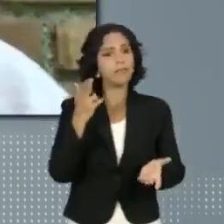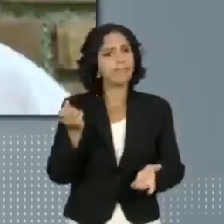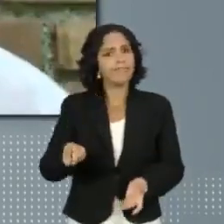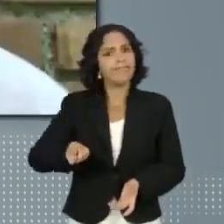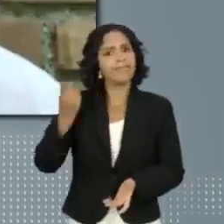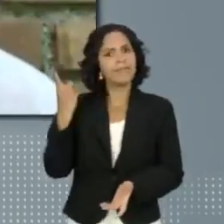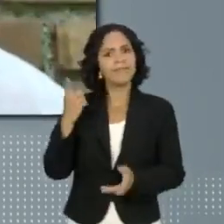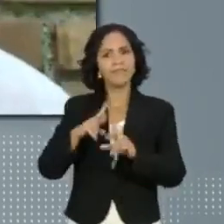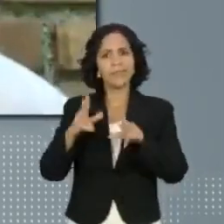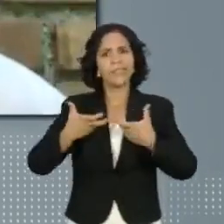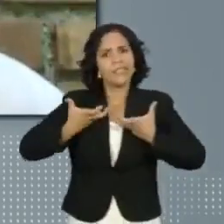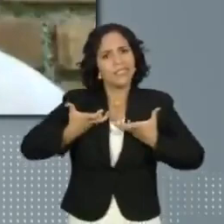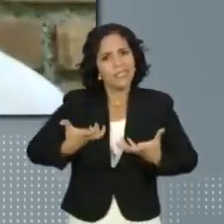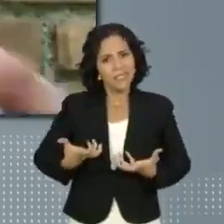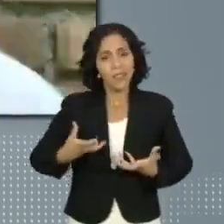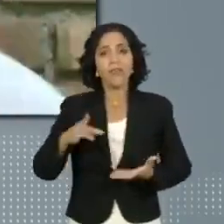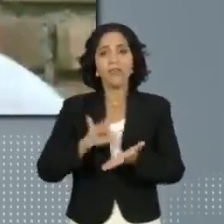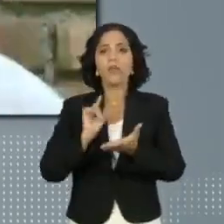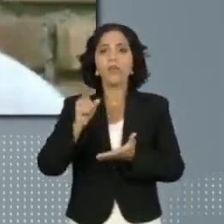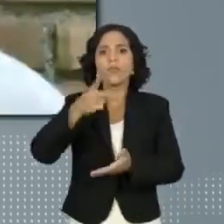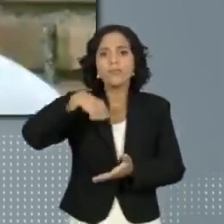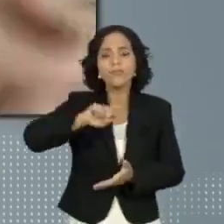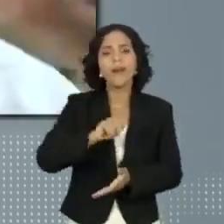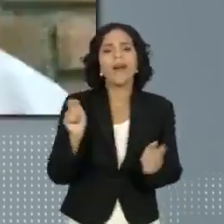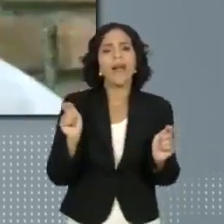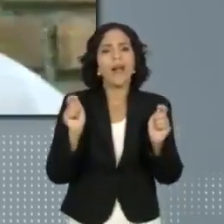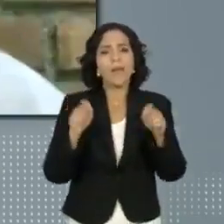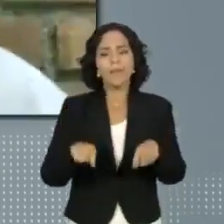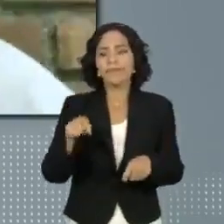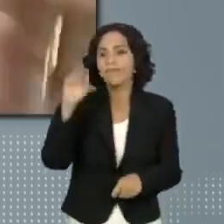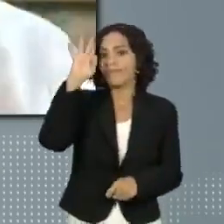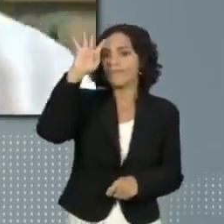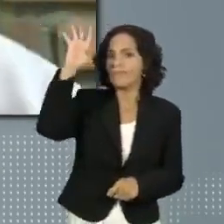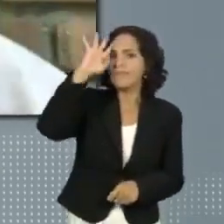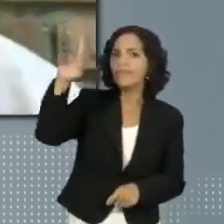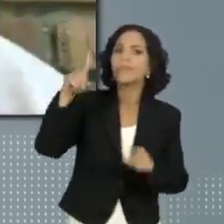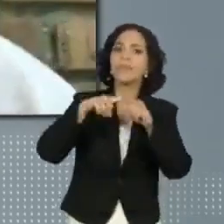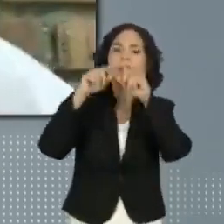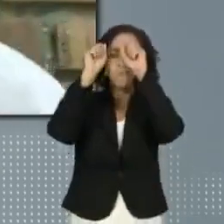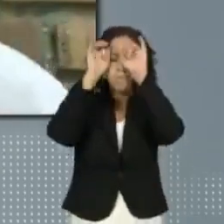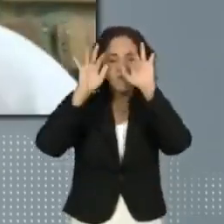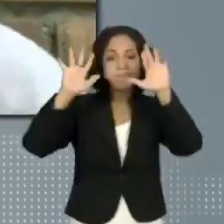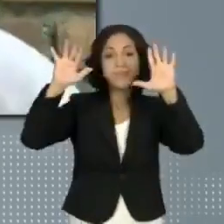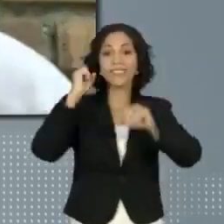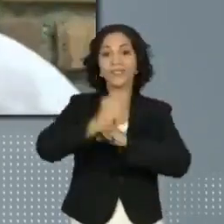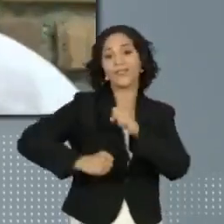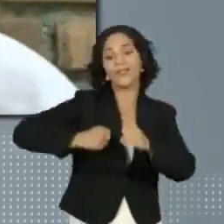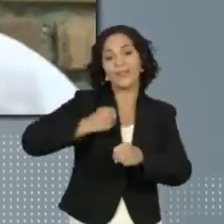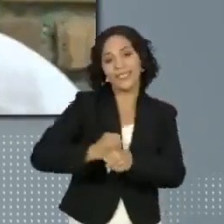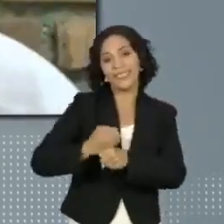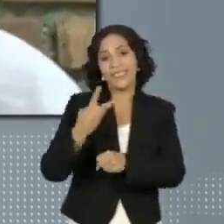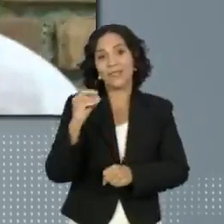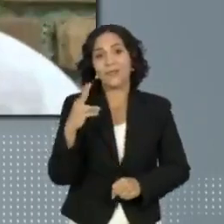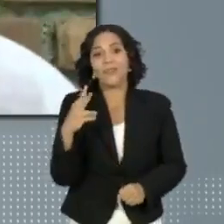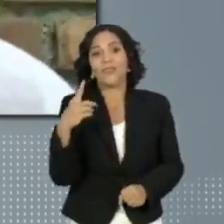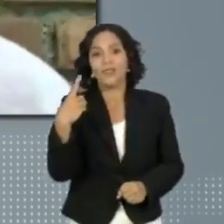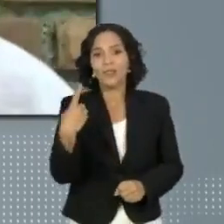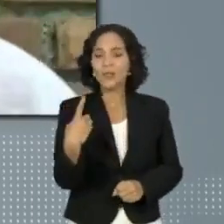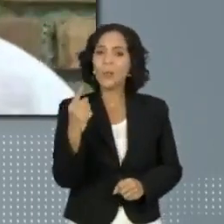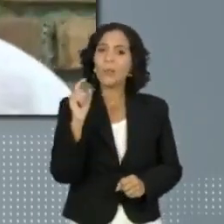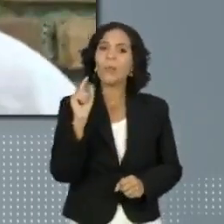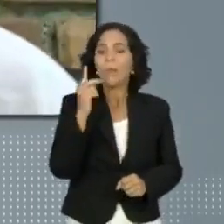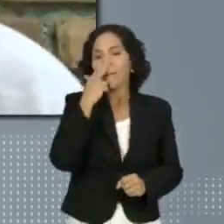atípica, exaustos com a nossa capacidade de sonhar e de imaginar um próximo ano um